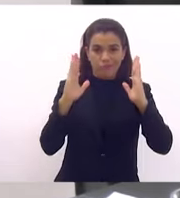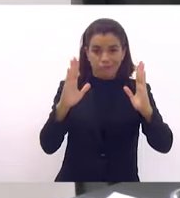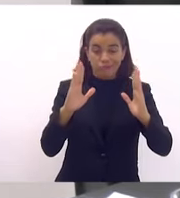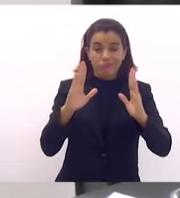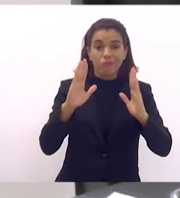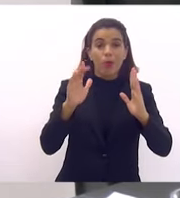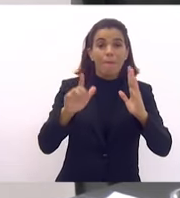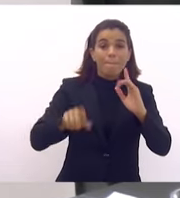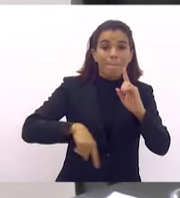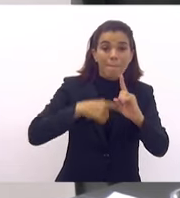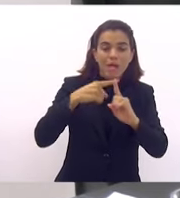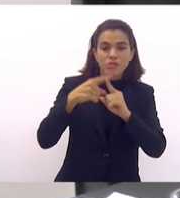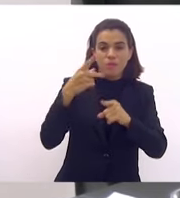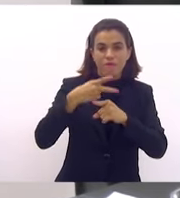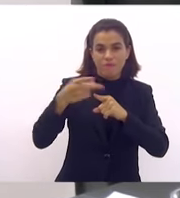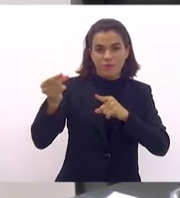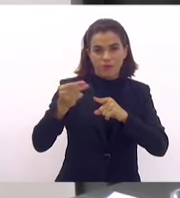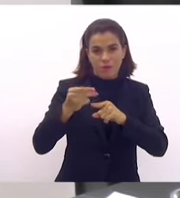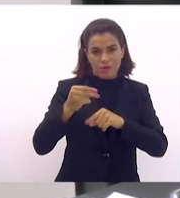histórico na CCJ.